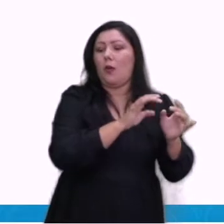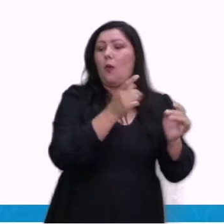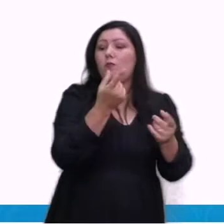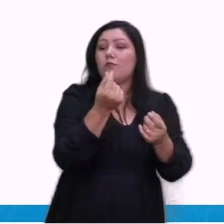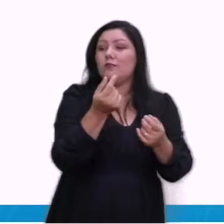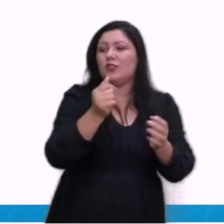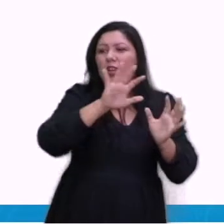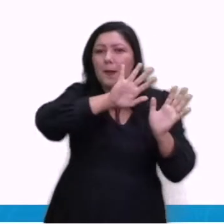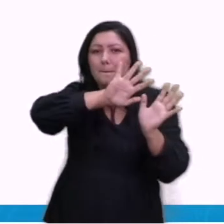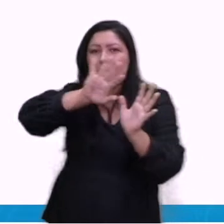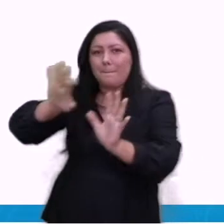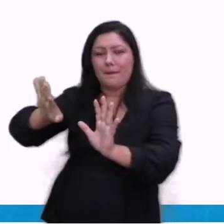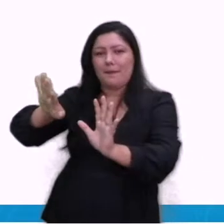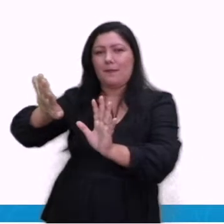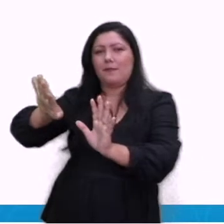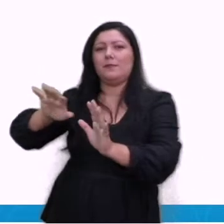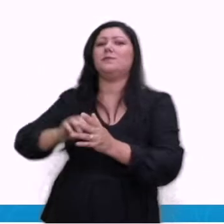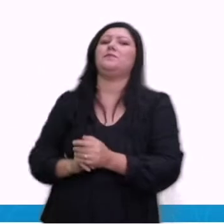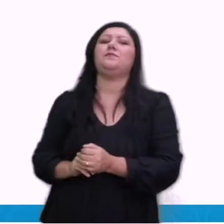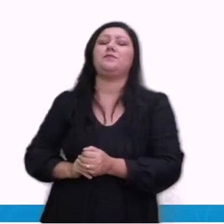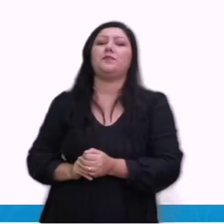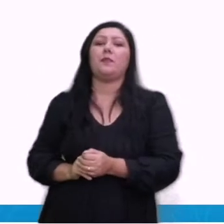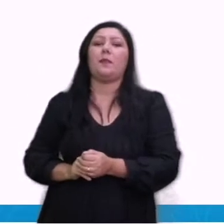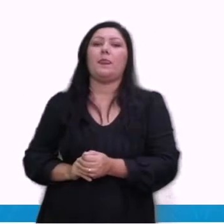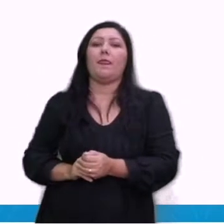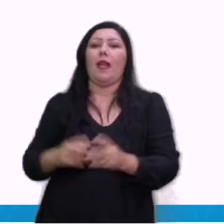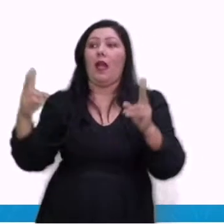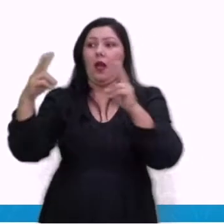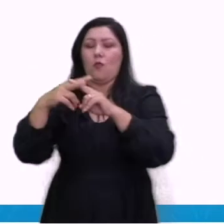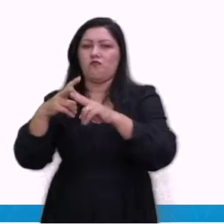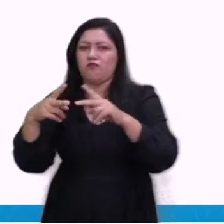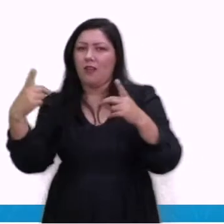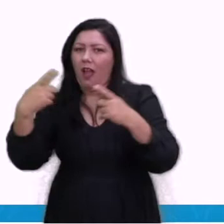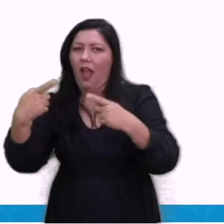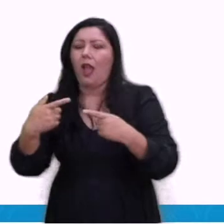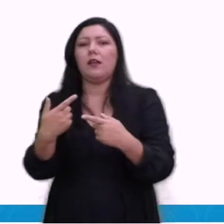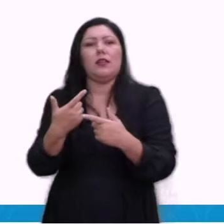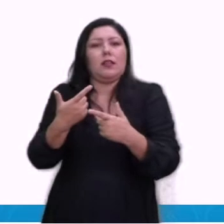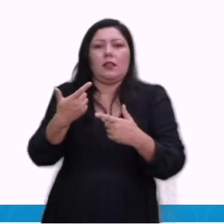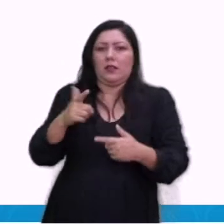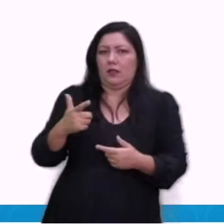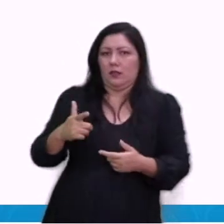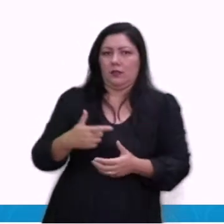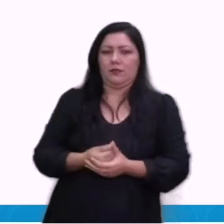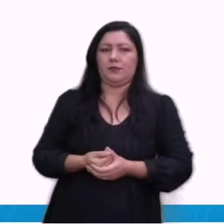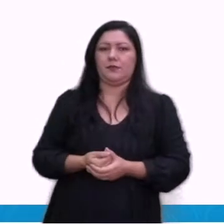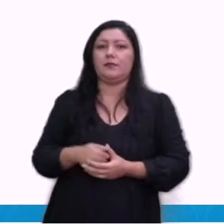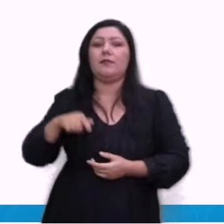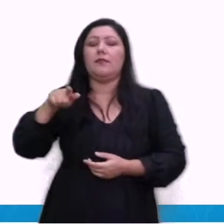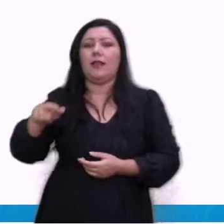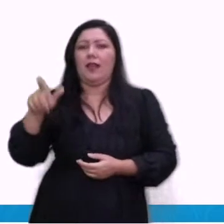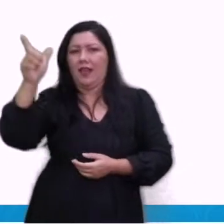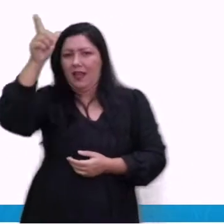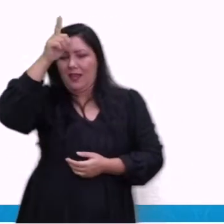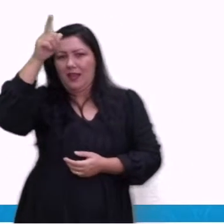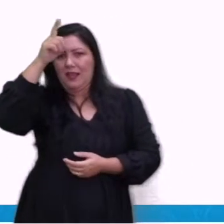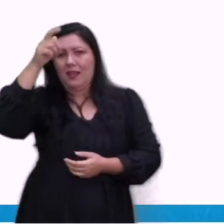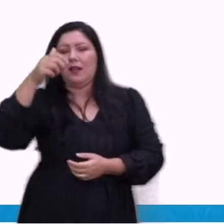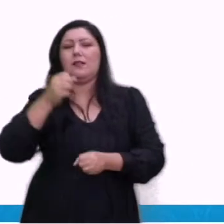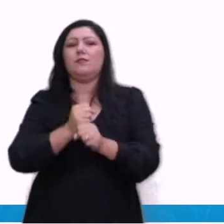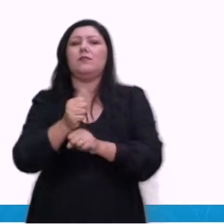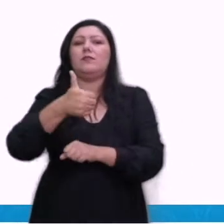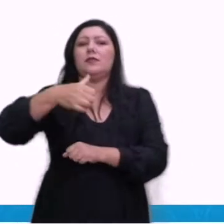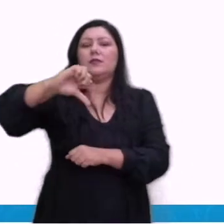chegaram ao conflito direto. eficaz no campo de batalha, a Alemanha realizou em 1940 uma